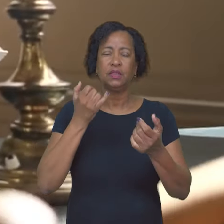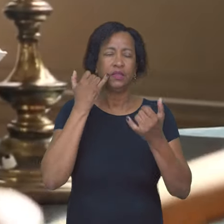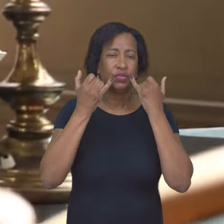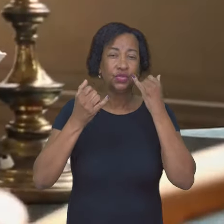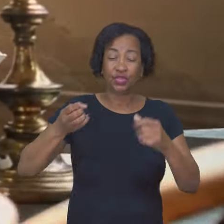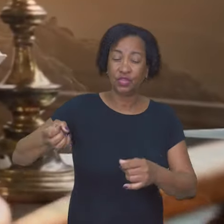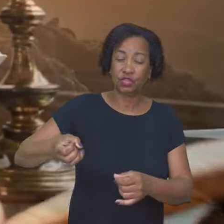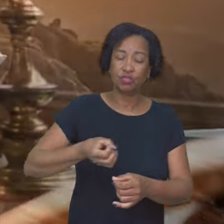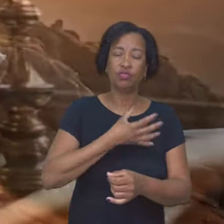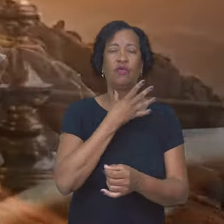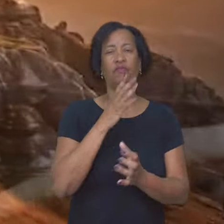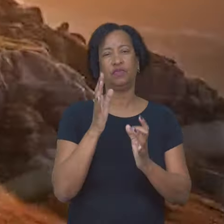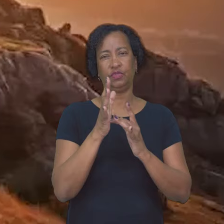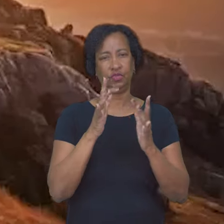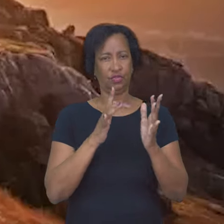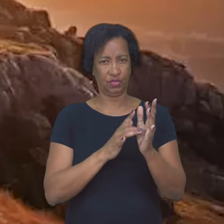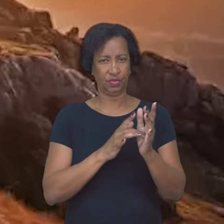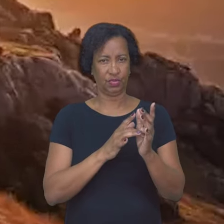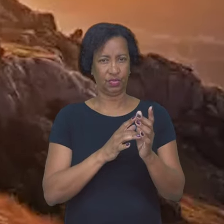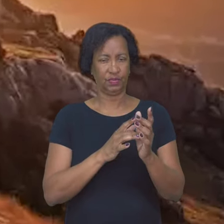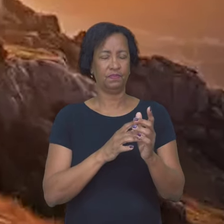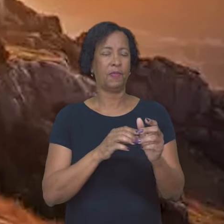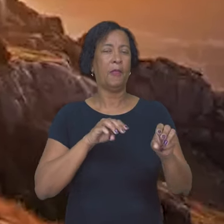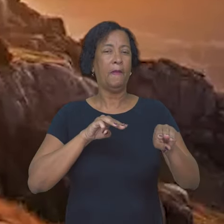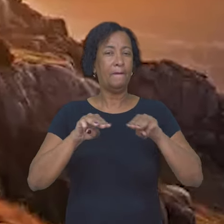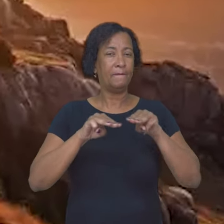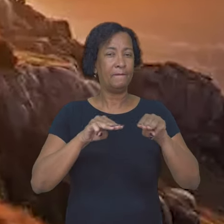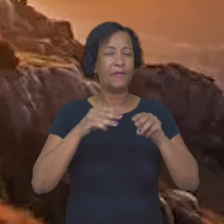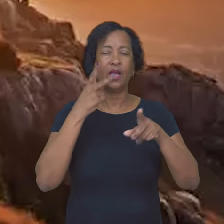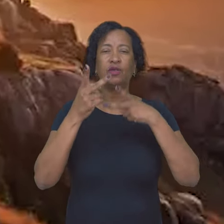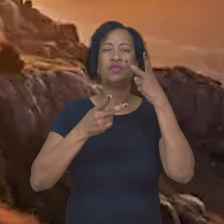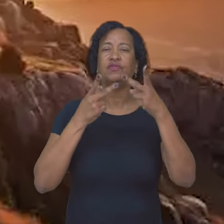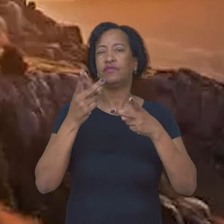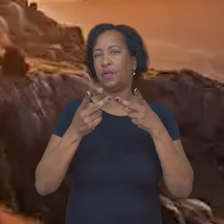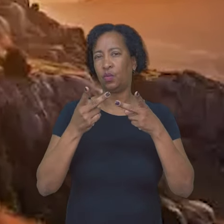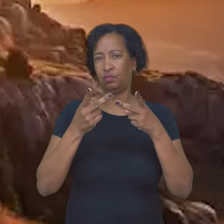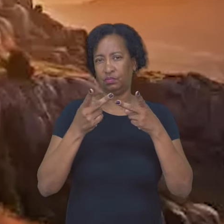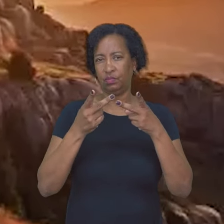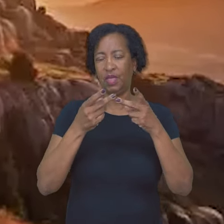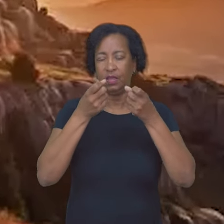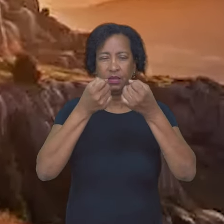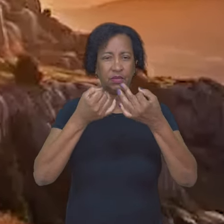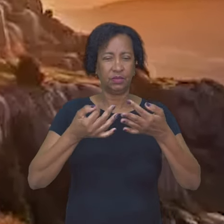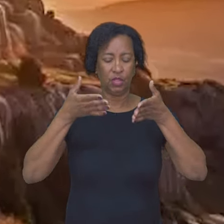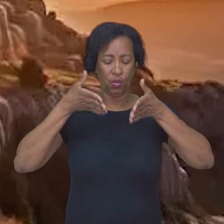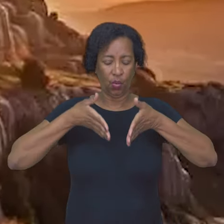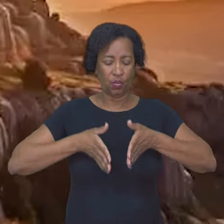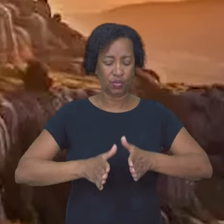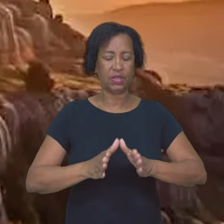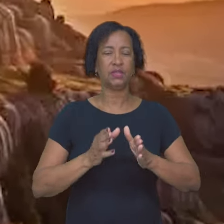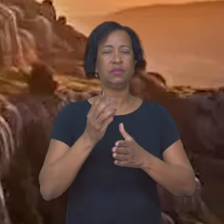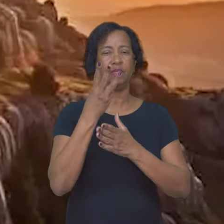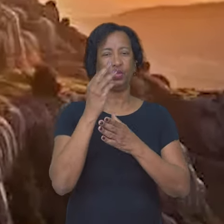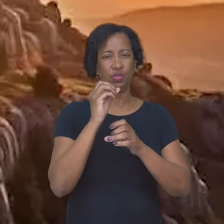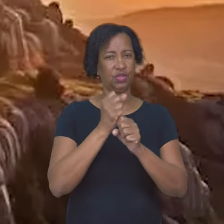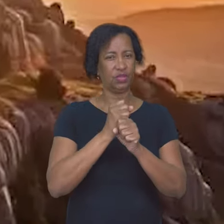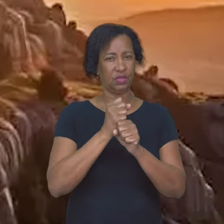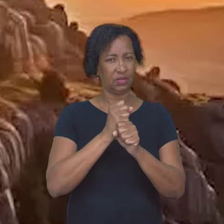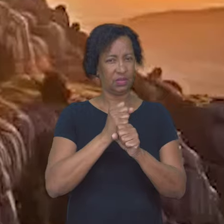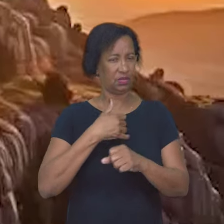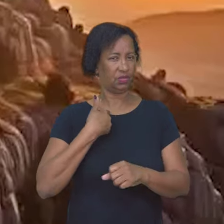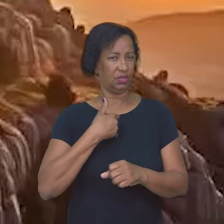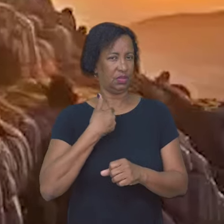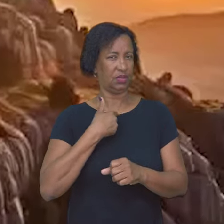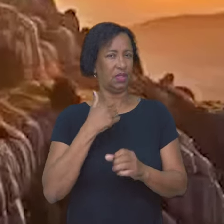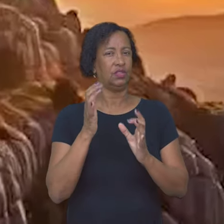mundo foi assim que Marcos relatou ele não mencionou o nascimento nem os 30 primeiros anos de Jesus